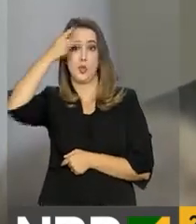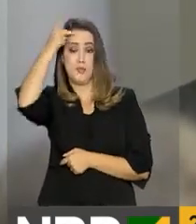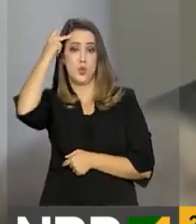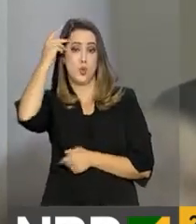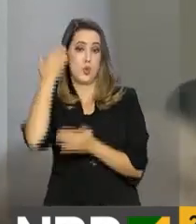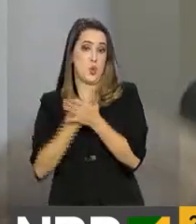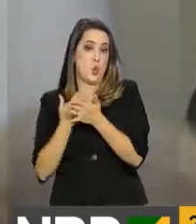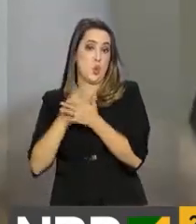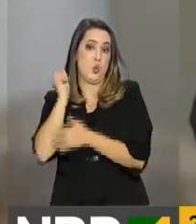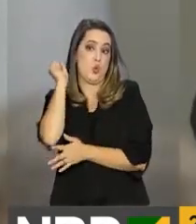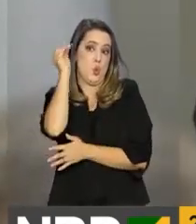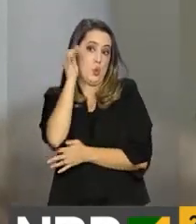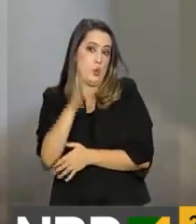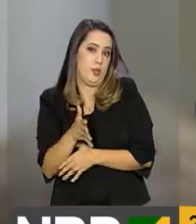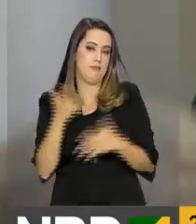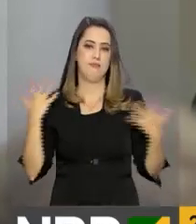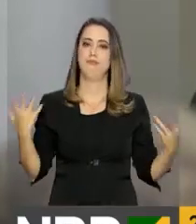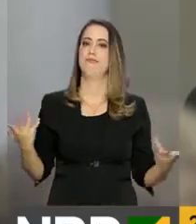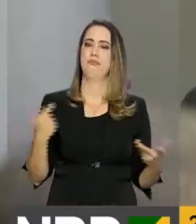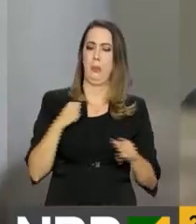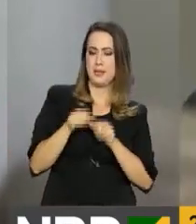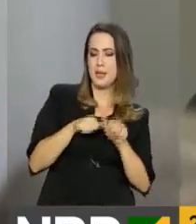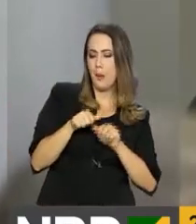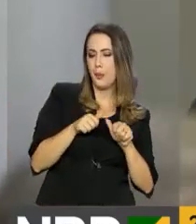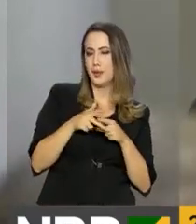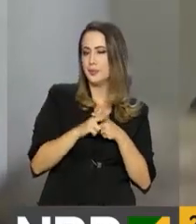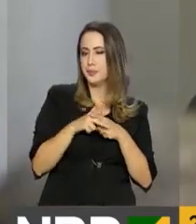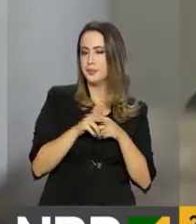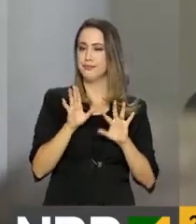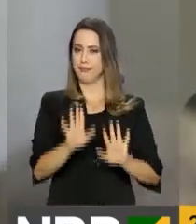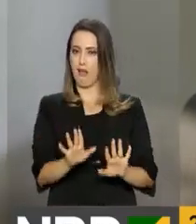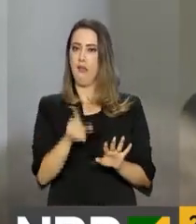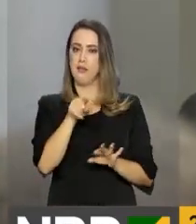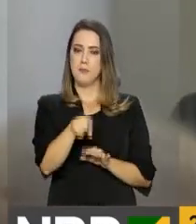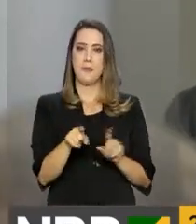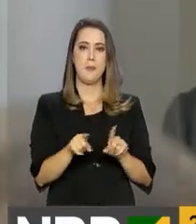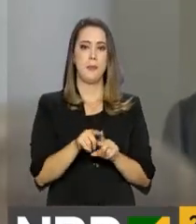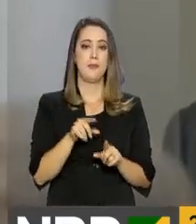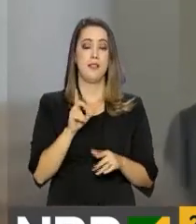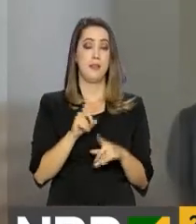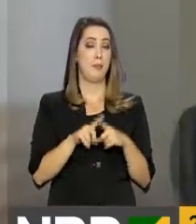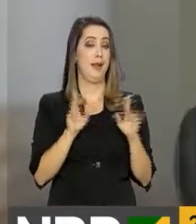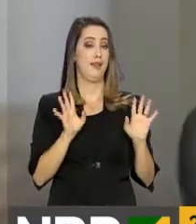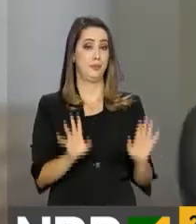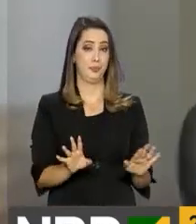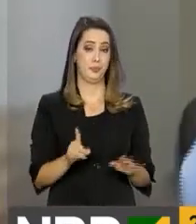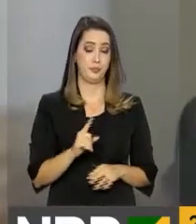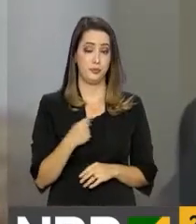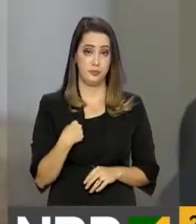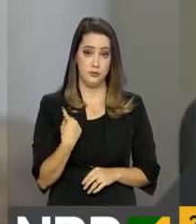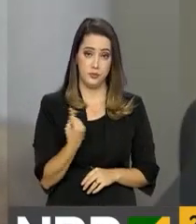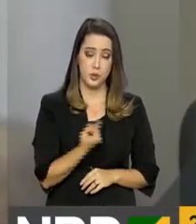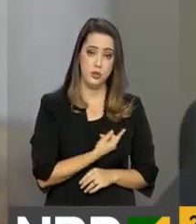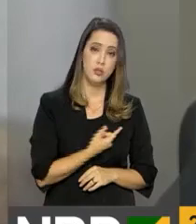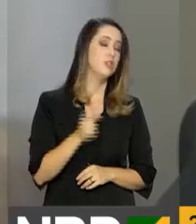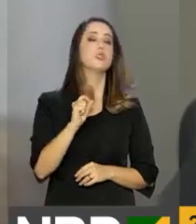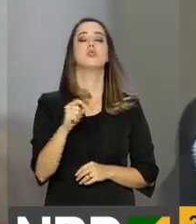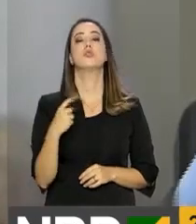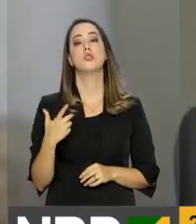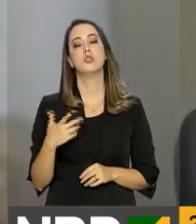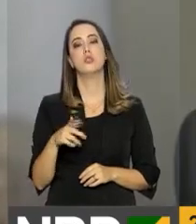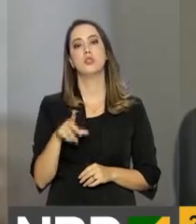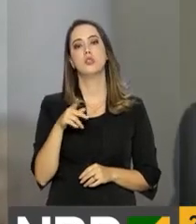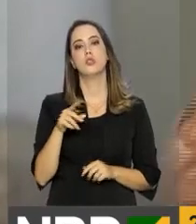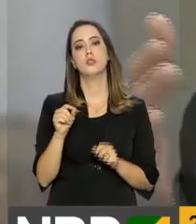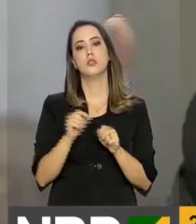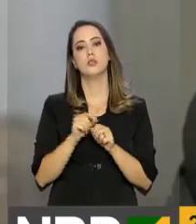integral. Então eu tive até que modificar esse trecho do discurso. Mas quando nós fizemos isto,